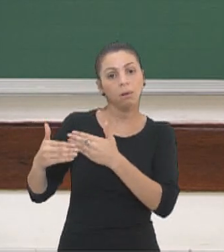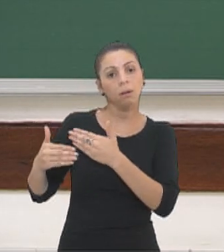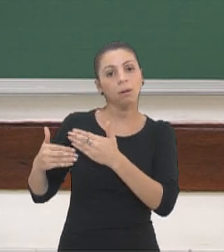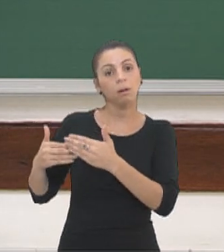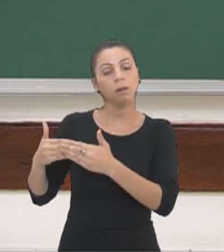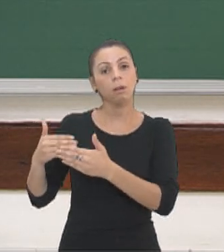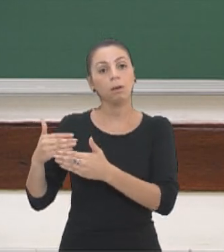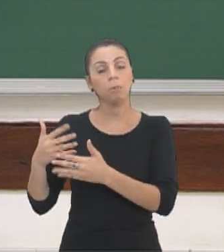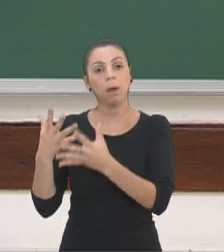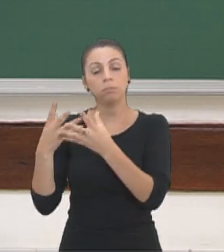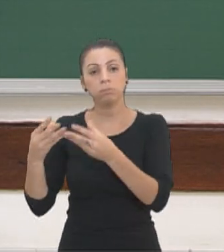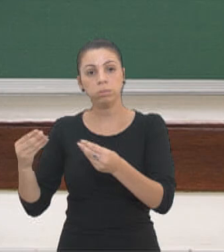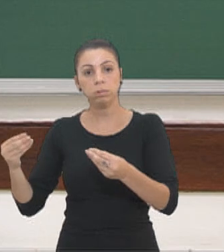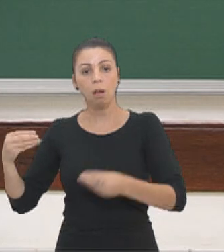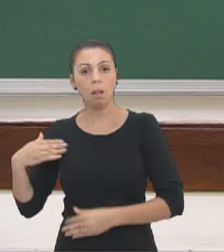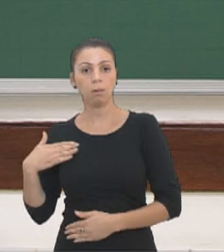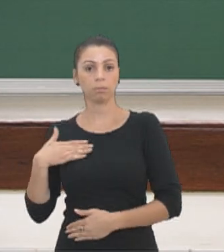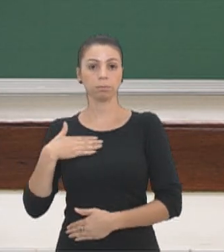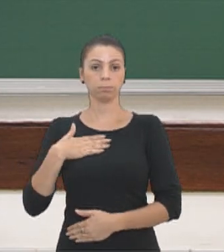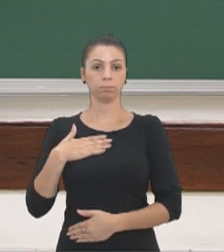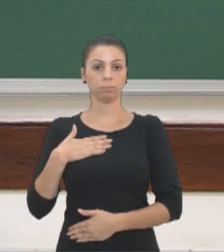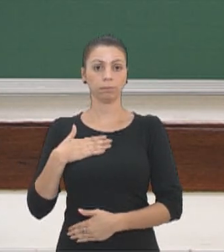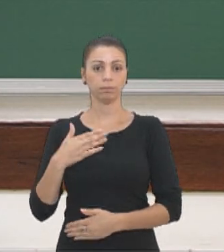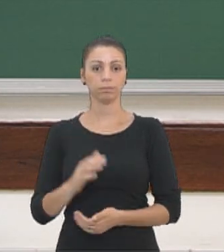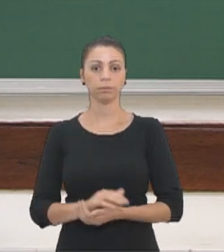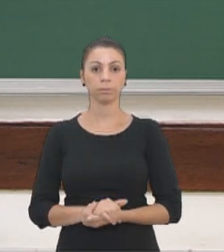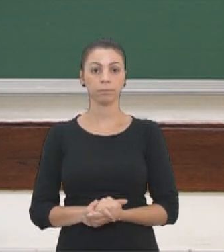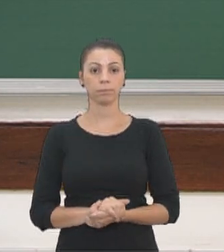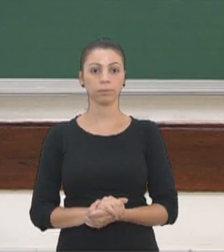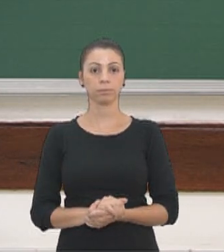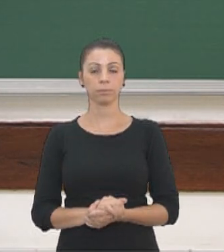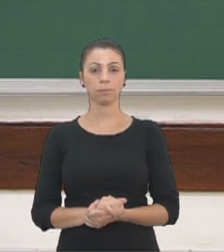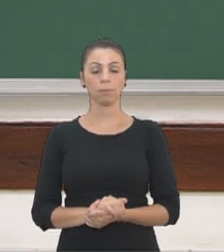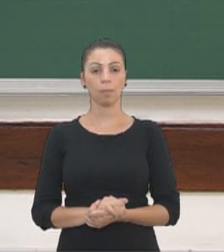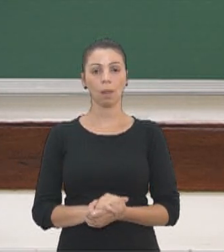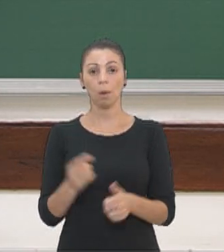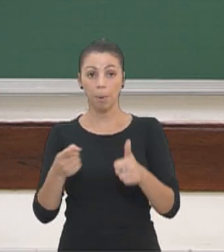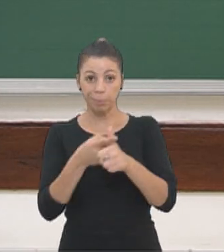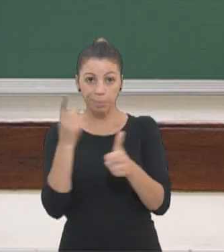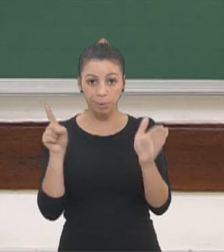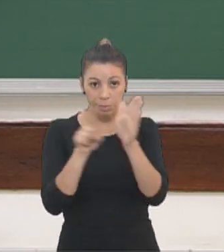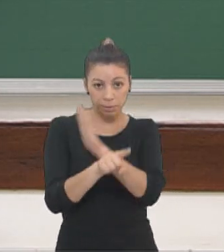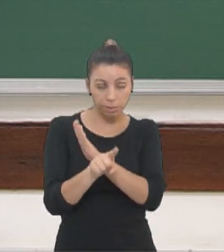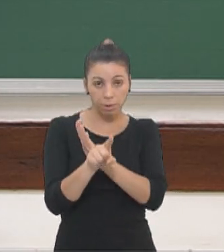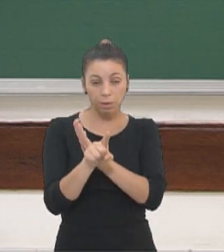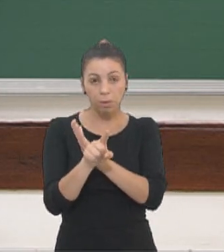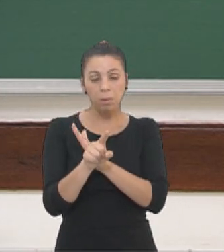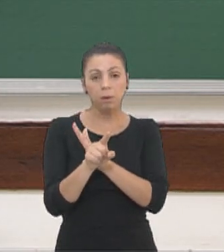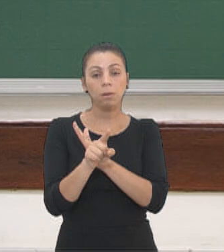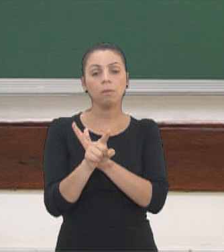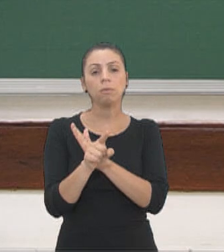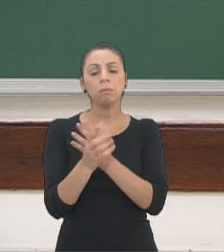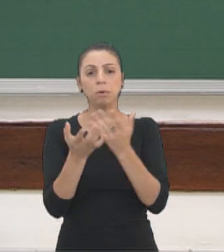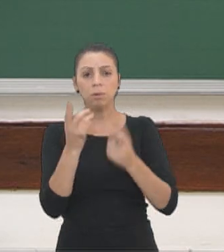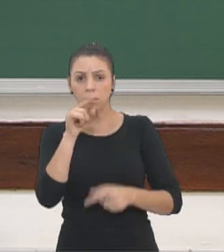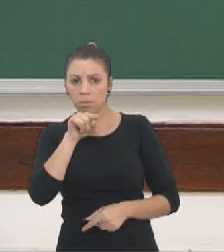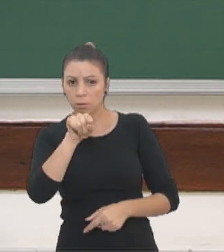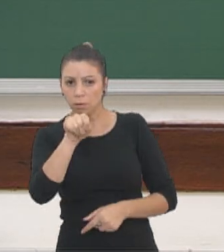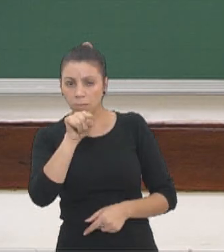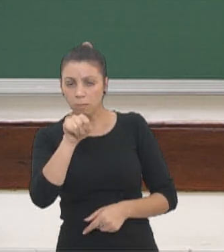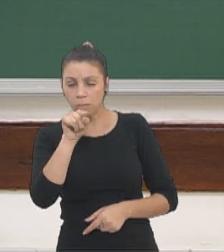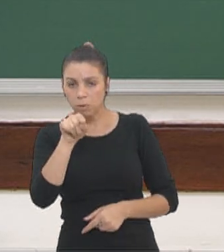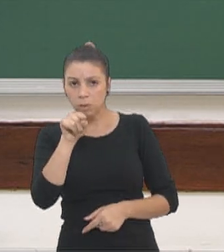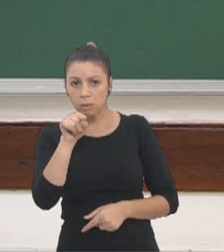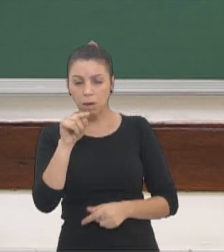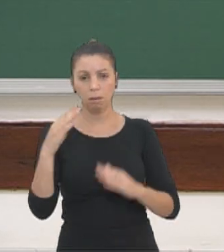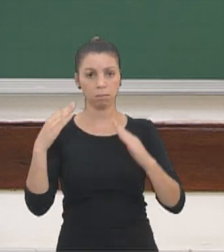a ascensão de Napoleão. Eu tenho aqui uma primeira atividade e gostaria que você realizasse